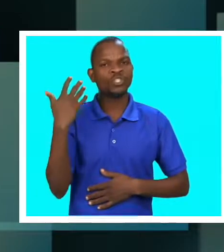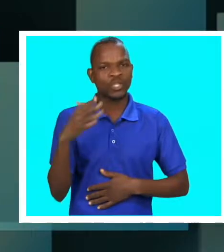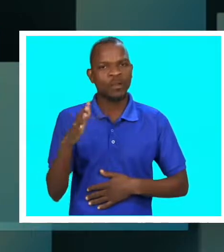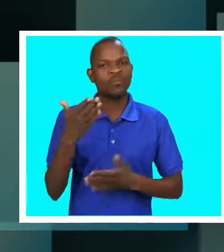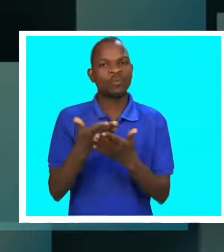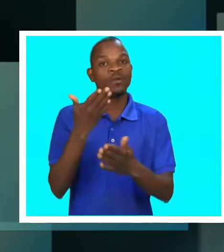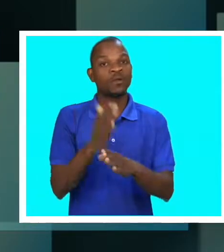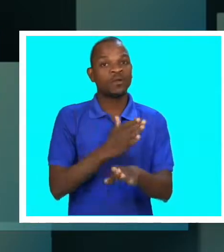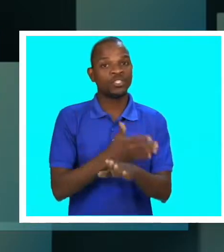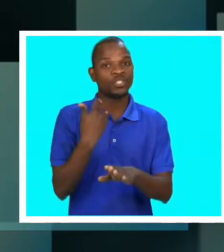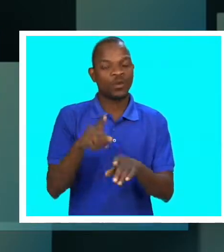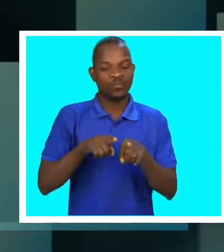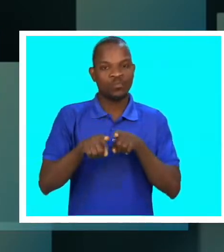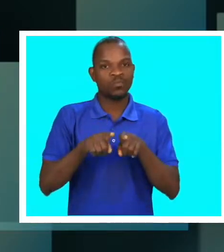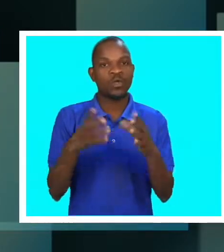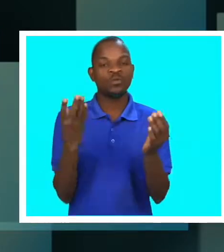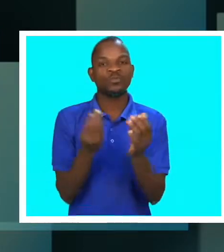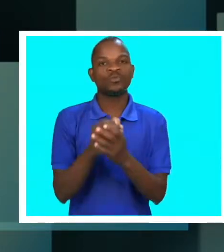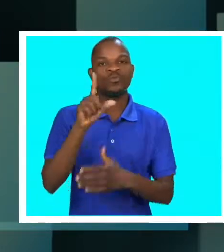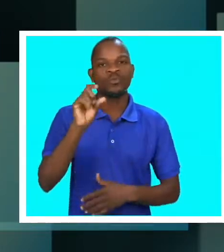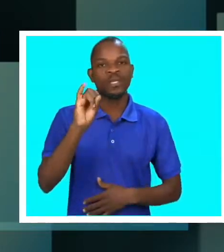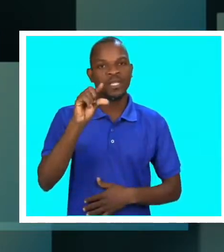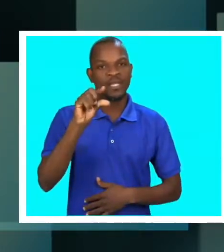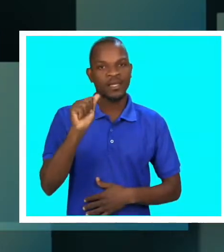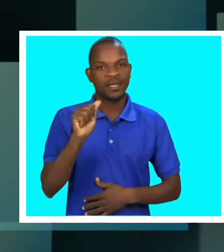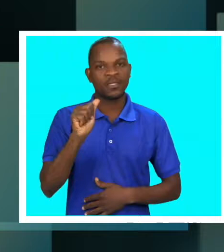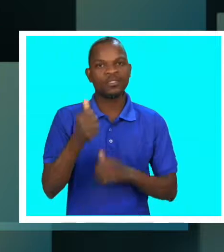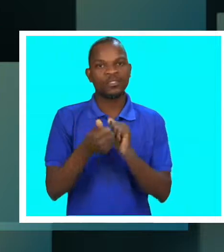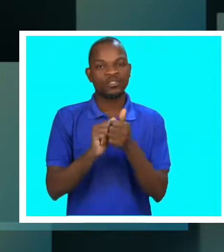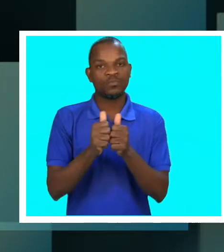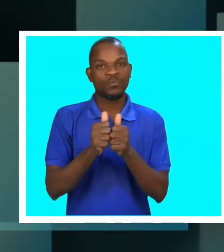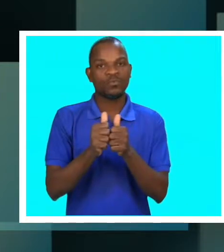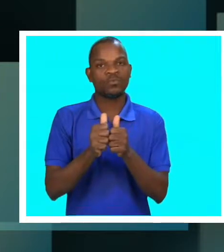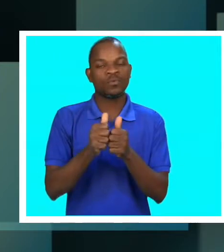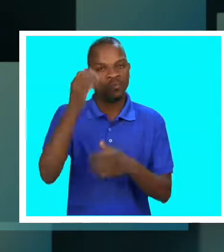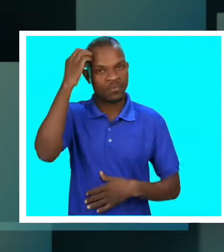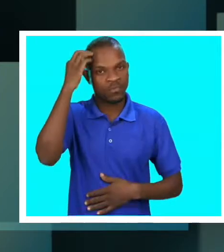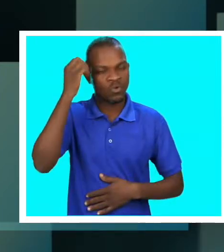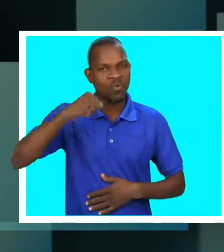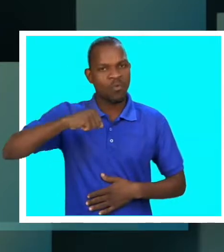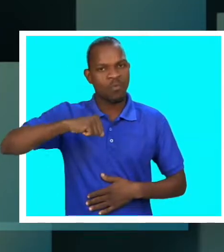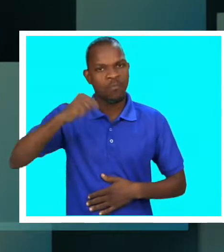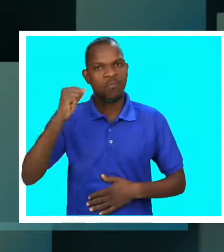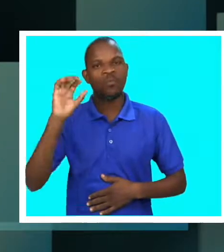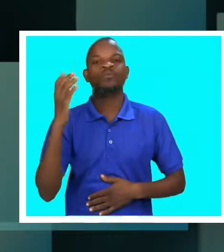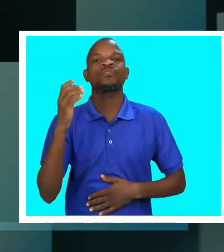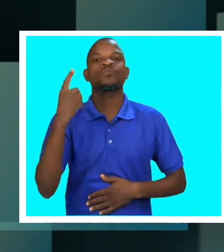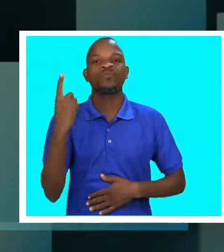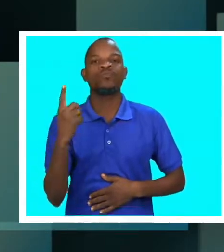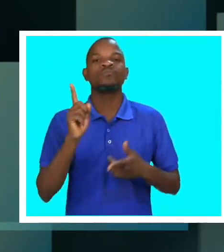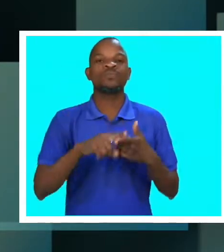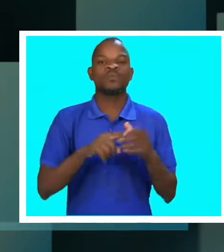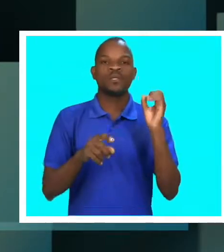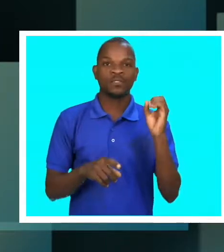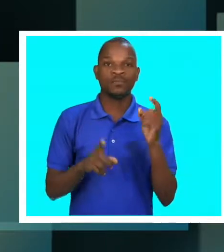bater no jogo da final a liga desportiva de Maputo por uma bola a zero. A sessão de futebol da cidade